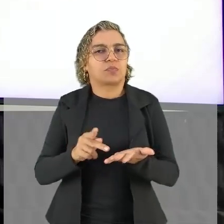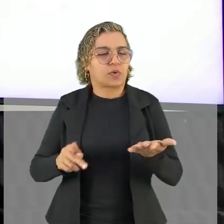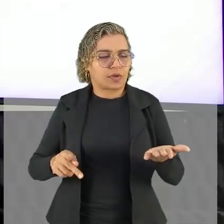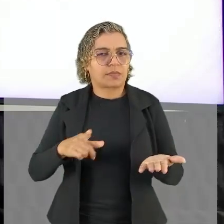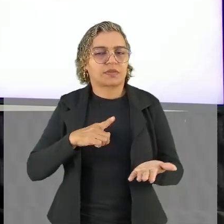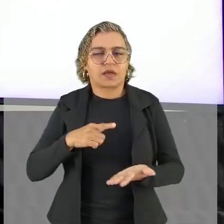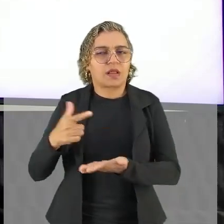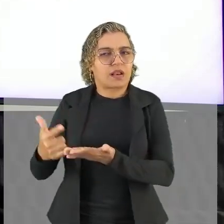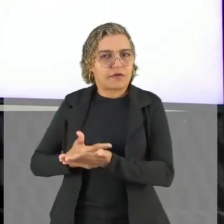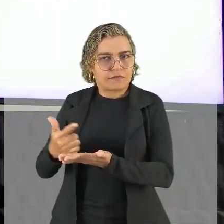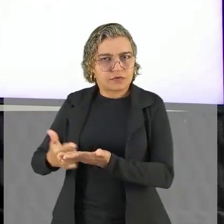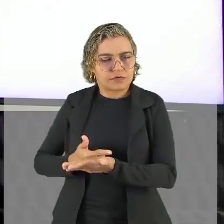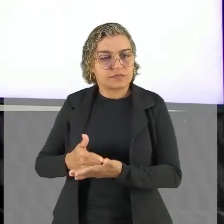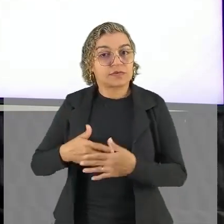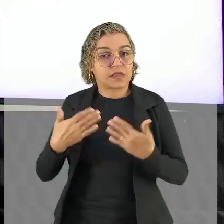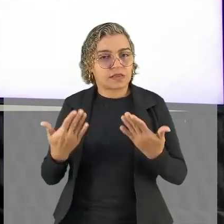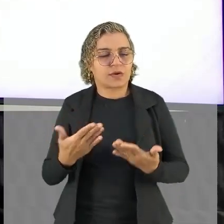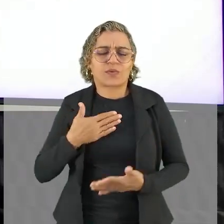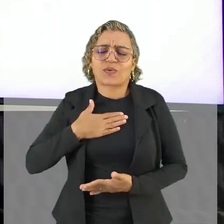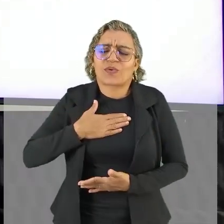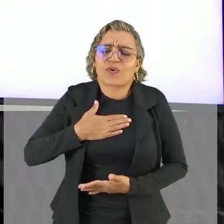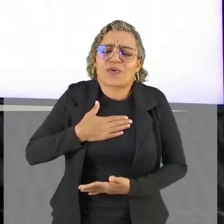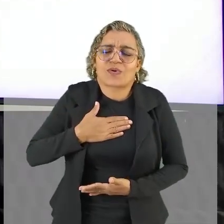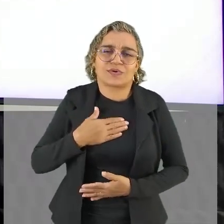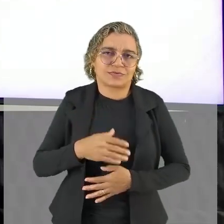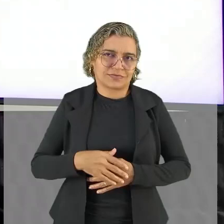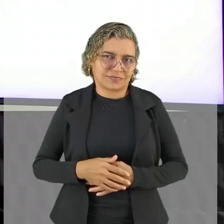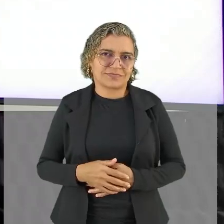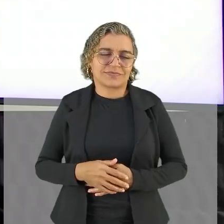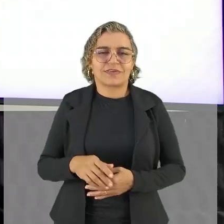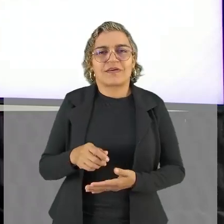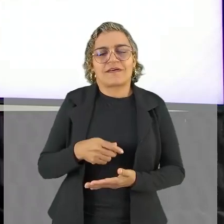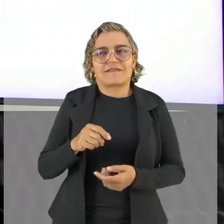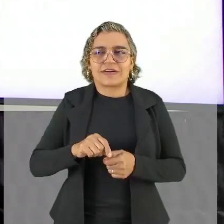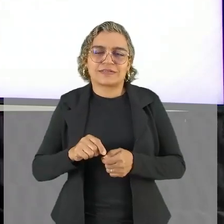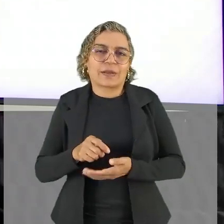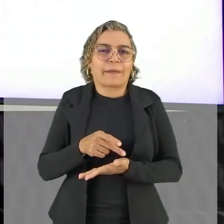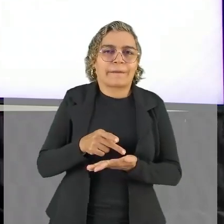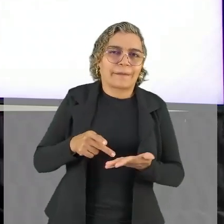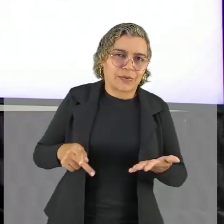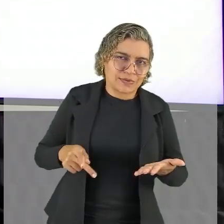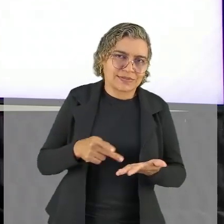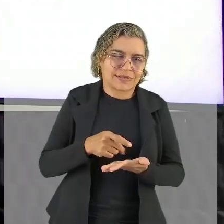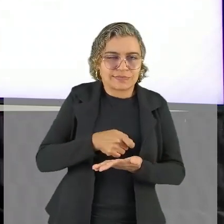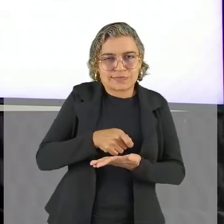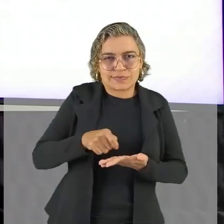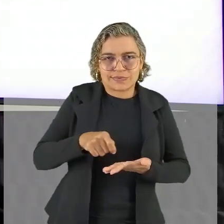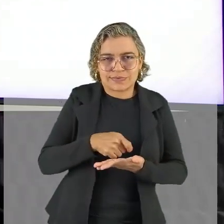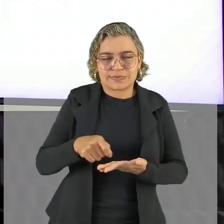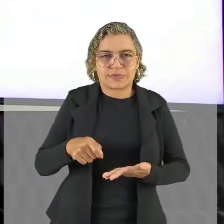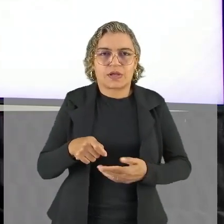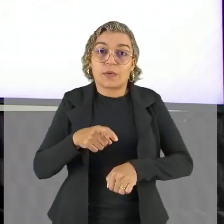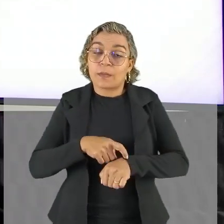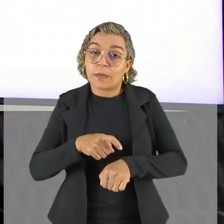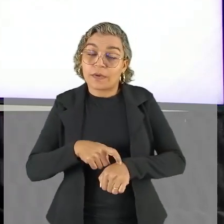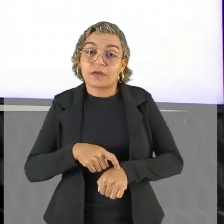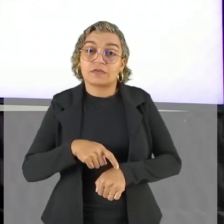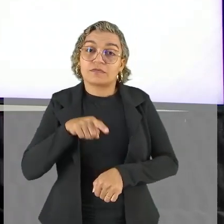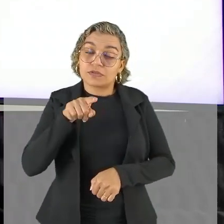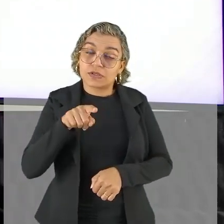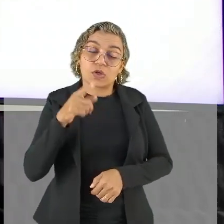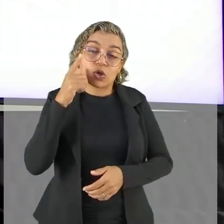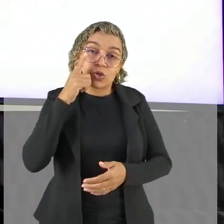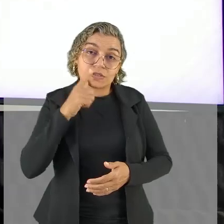em livros. Então, eu gosto desse fazer poético. É onde você consegue